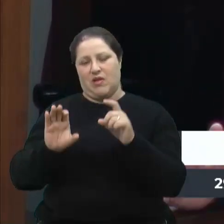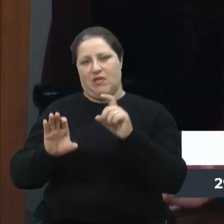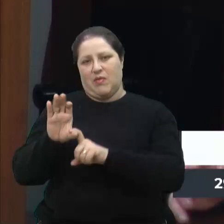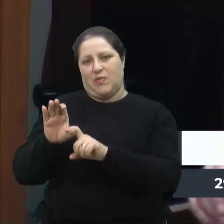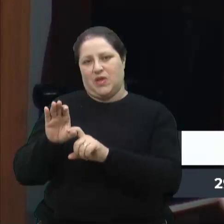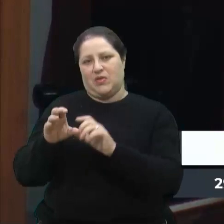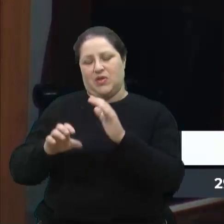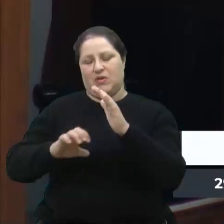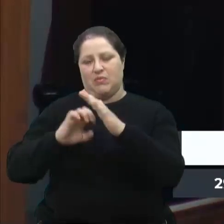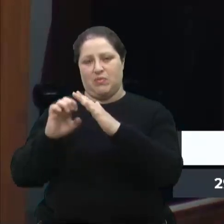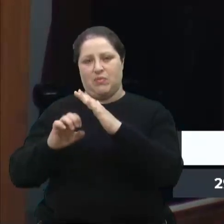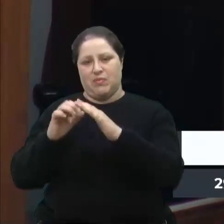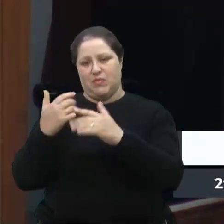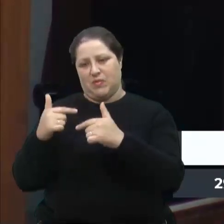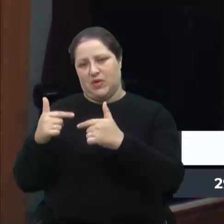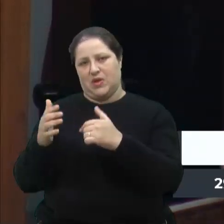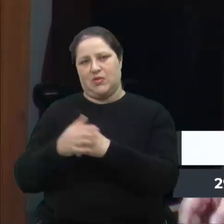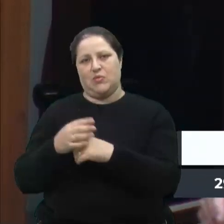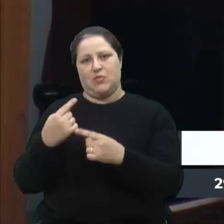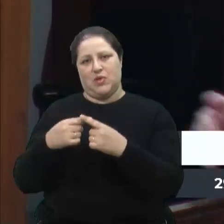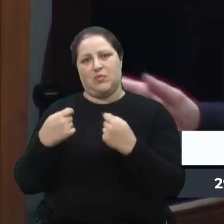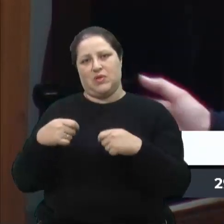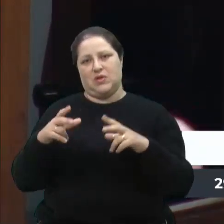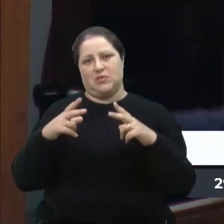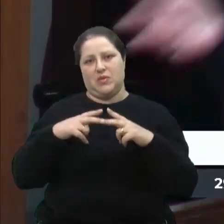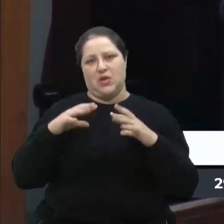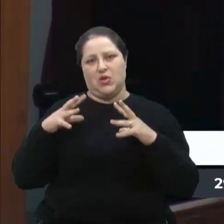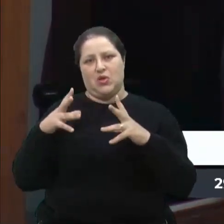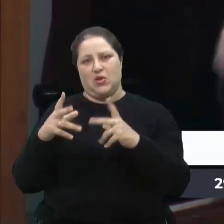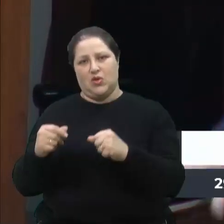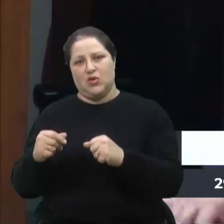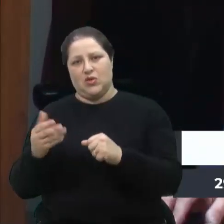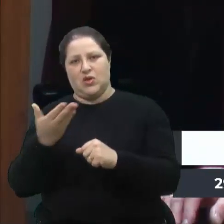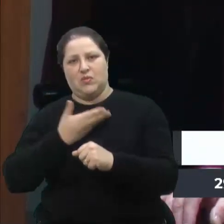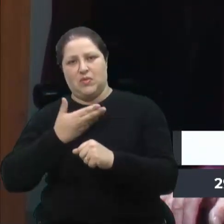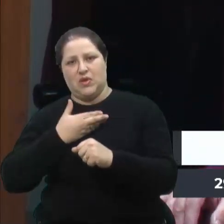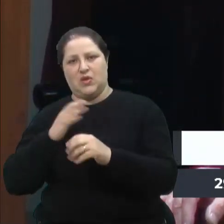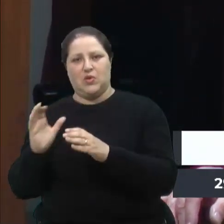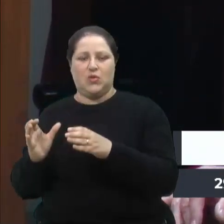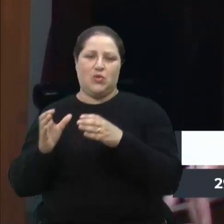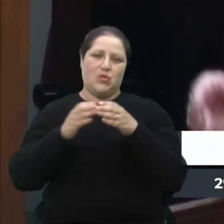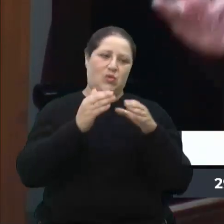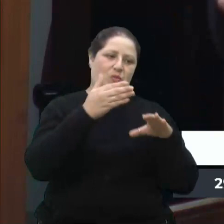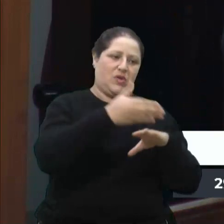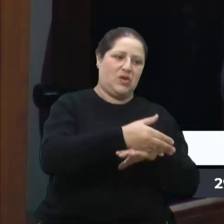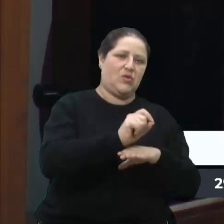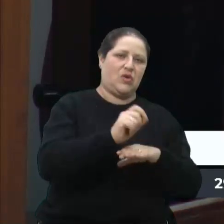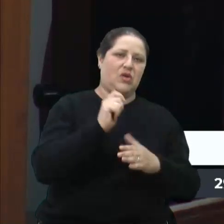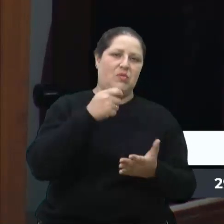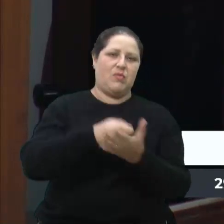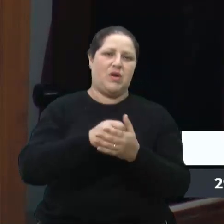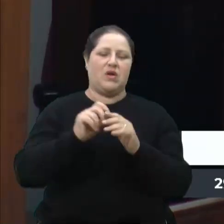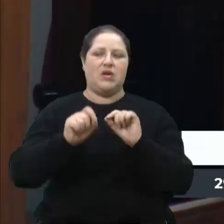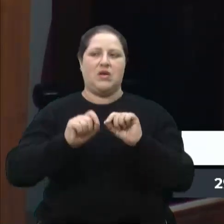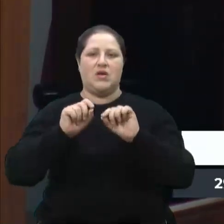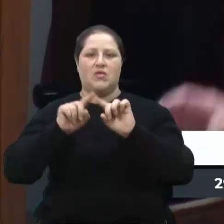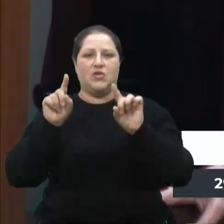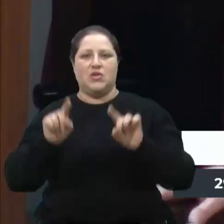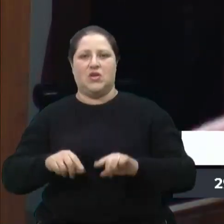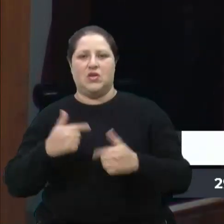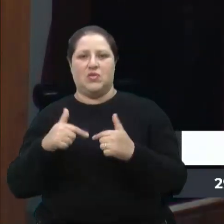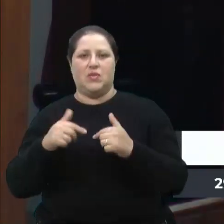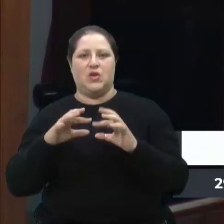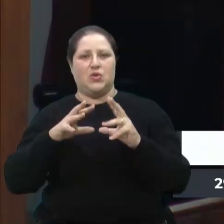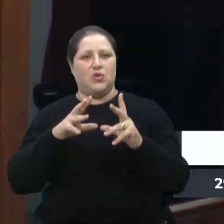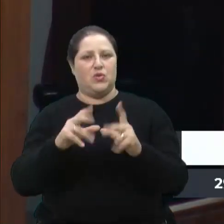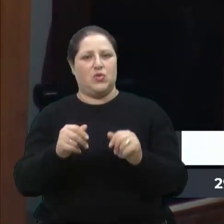ser público. Porque daí tem o pertencimento, né? Tu bota toda a companheirada para dentro e quem paga a conta é você que trabalha. Então tem que ser público,